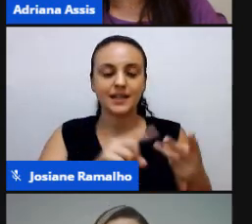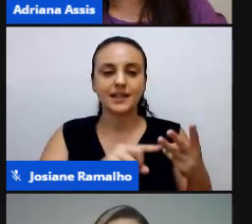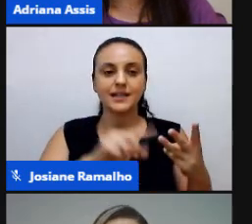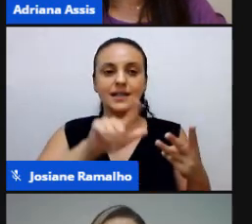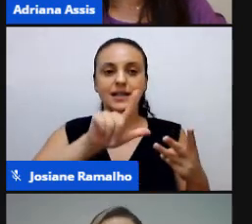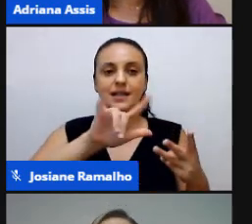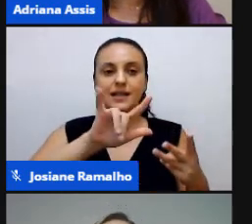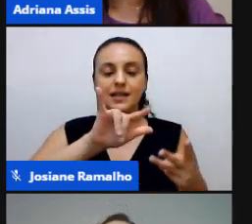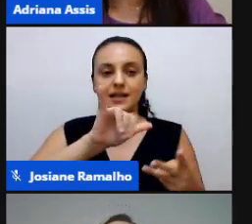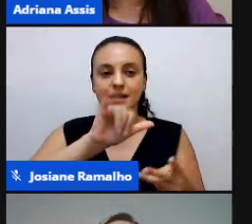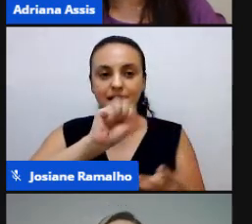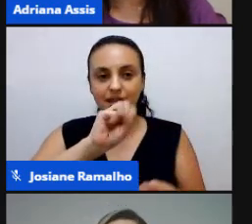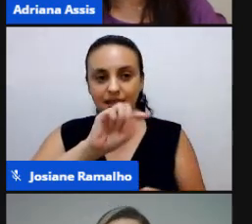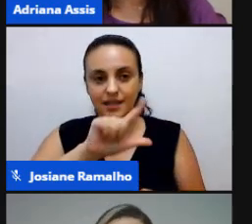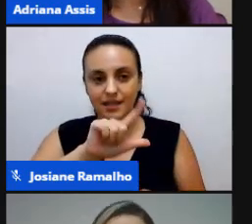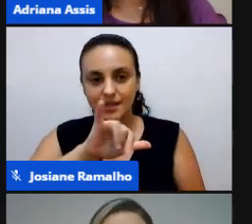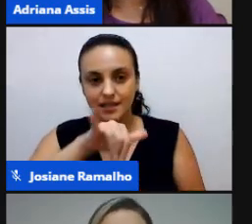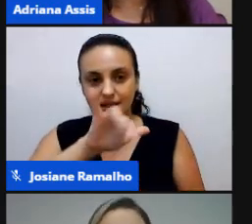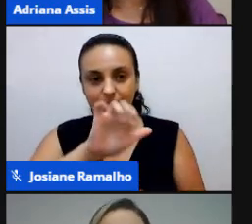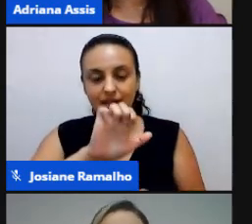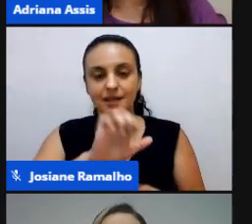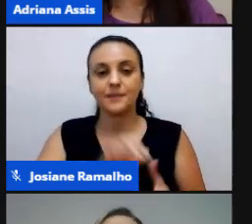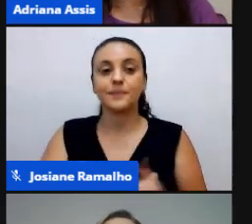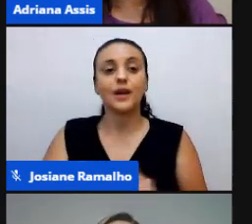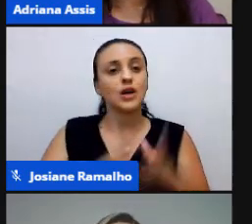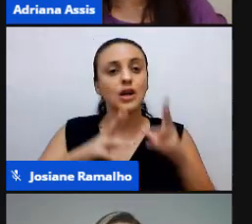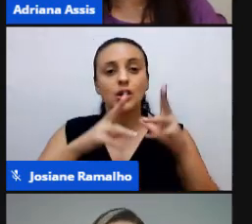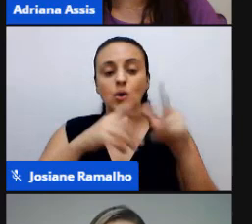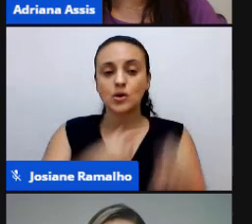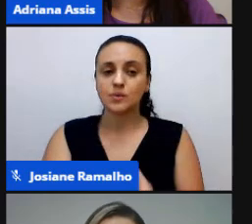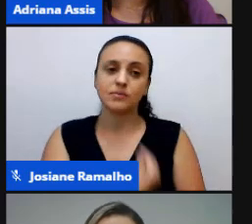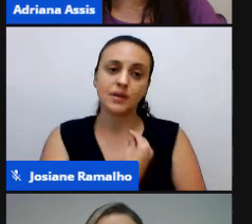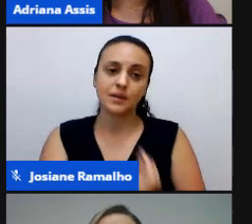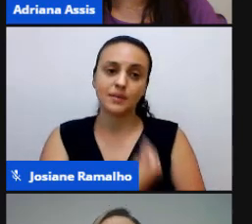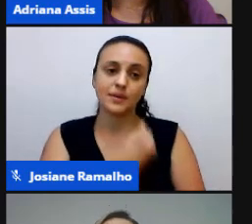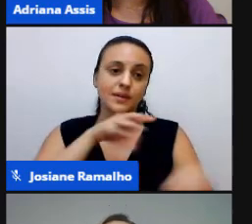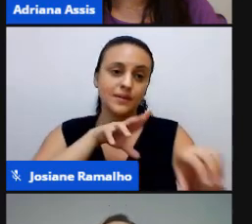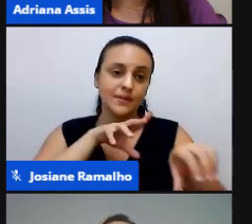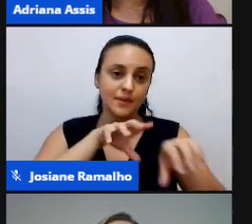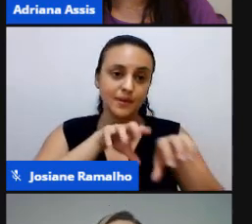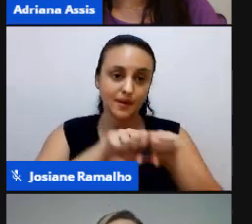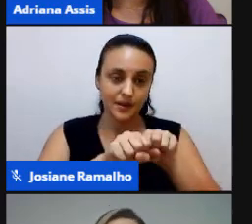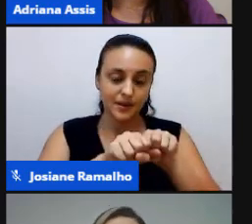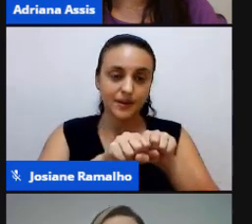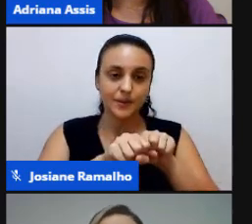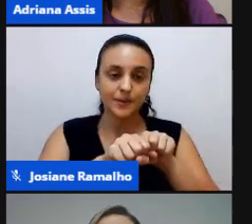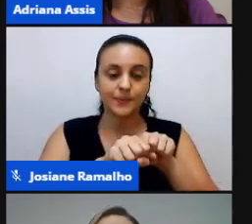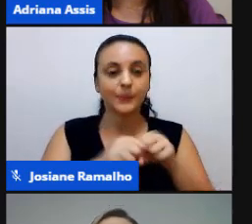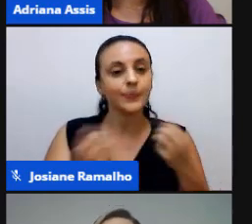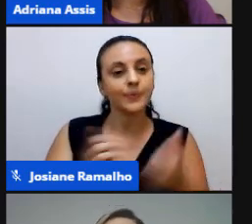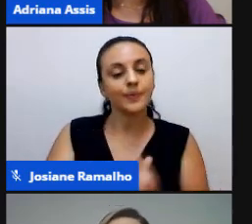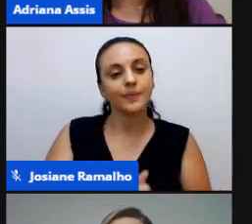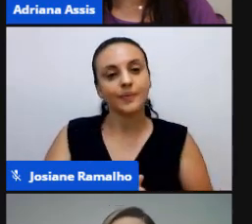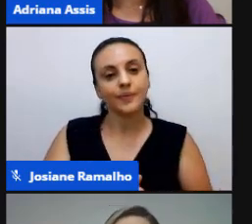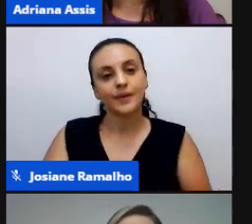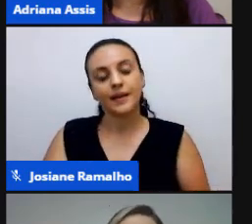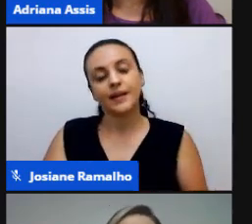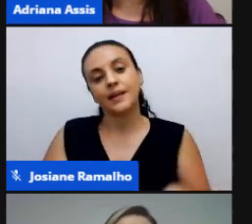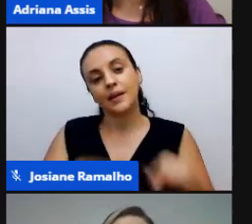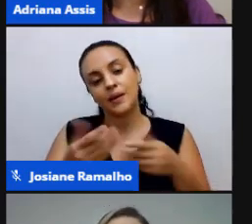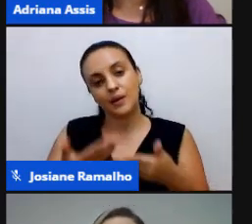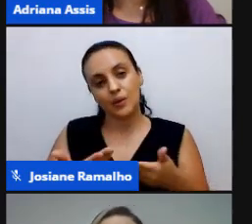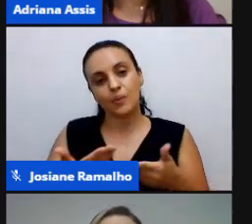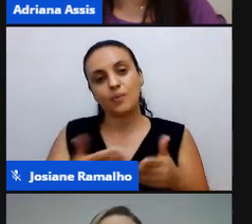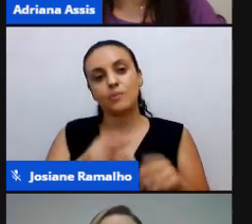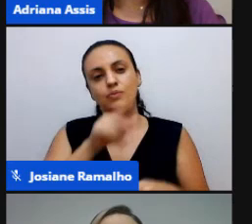ciclo formativo para vocês, professores de língua inglesa. O meu cumprimento a vocês,